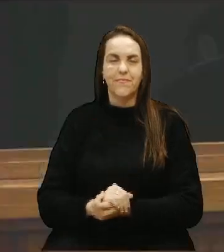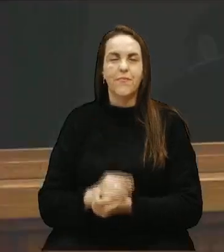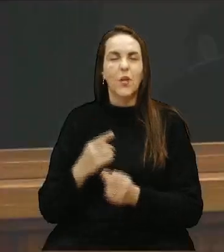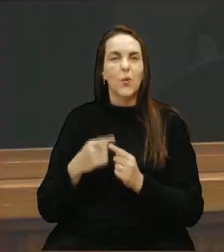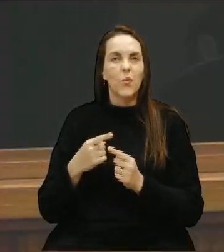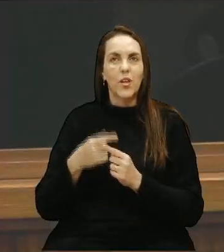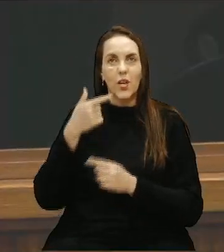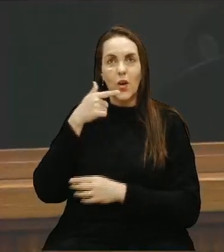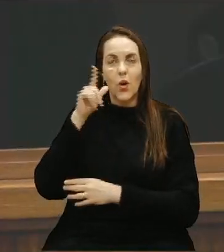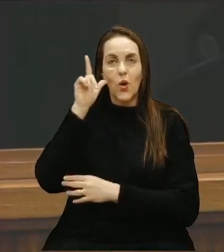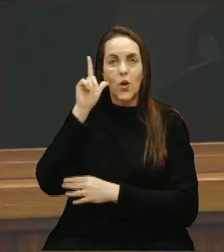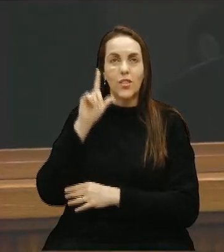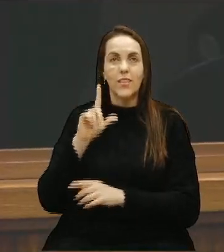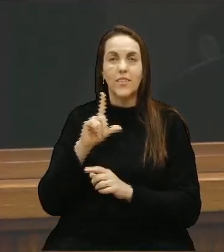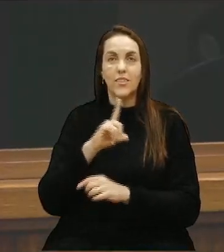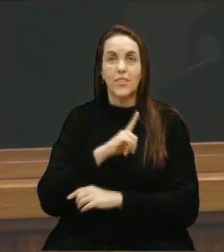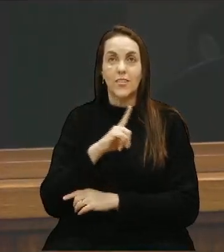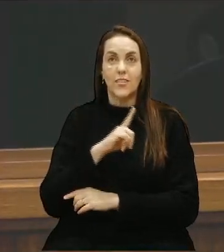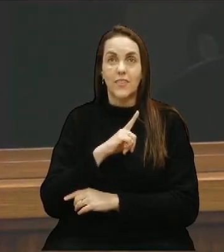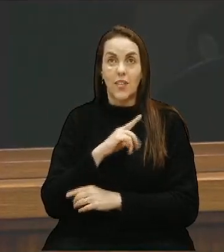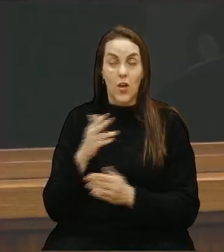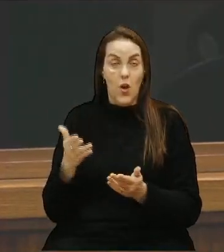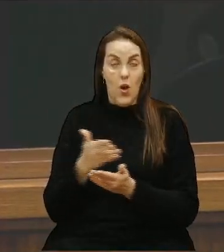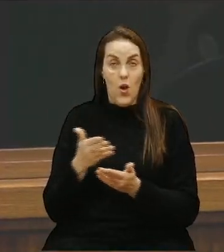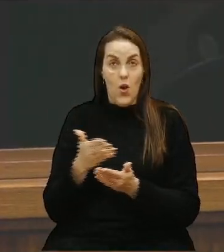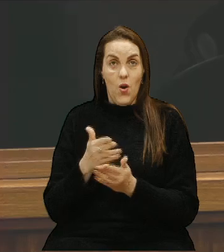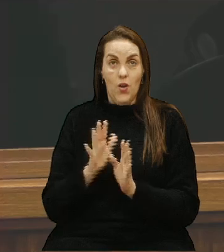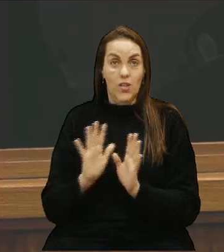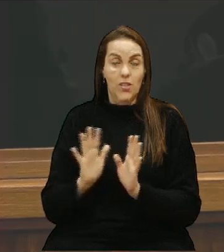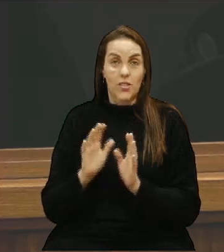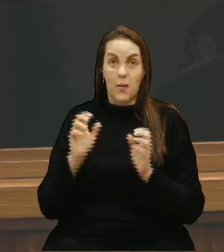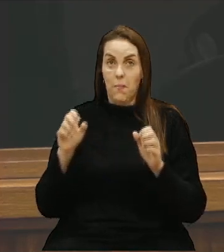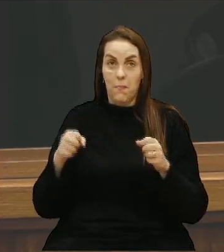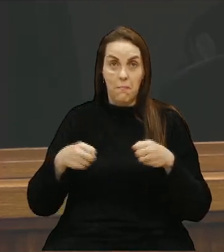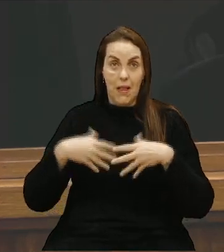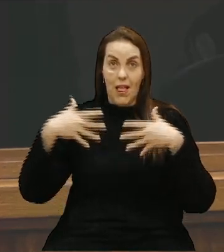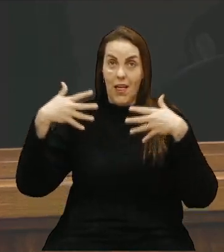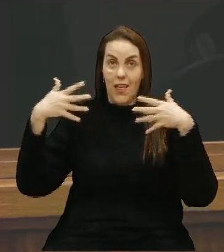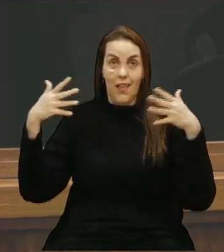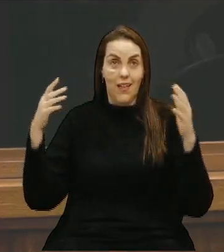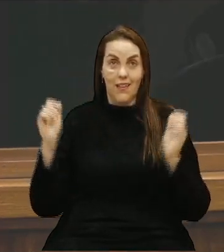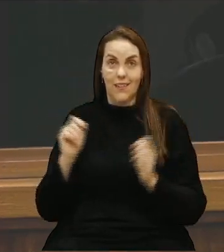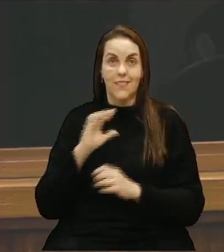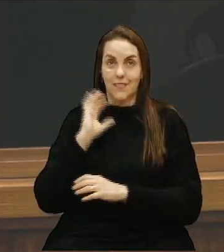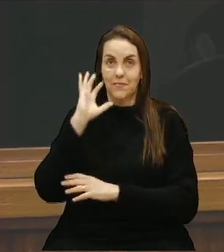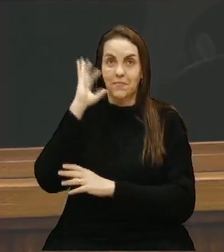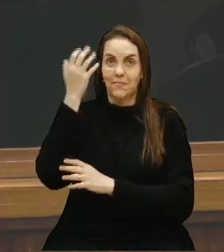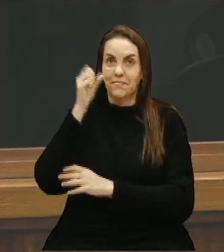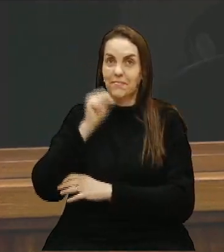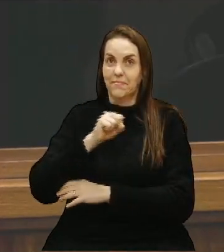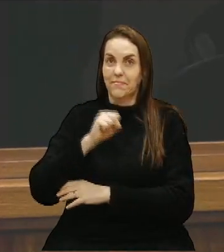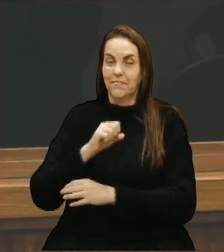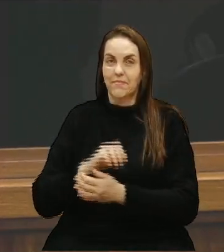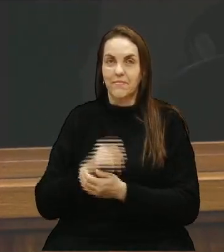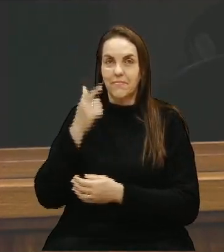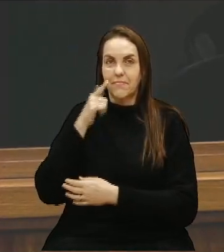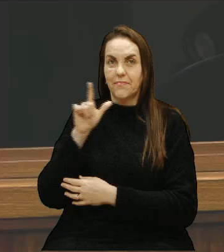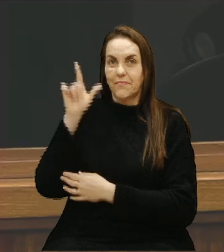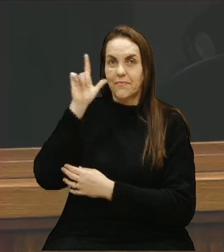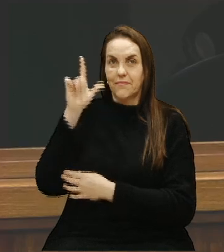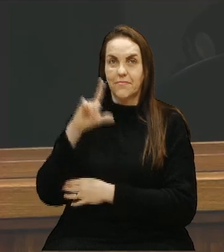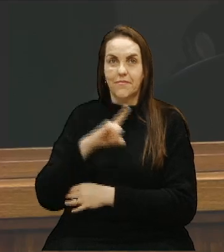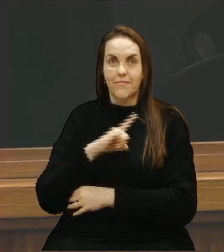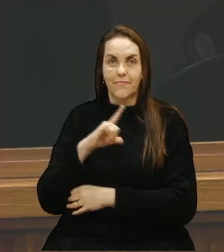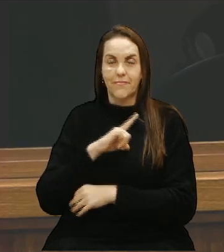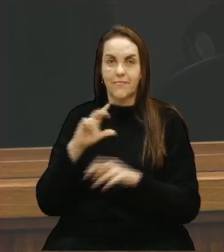nós tivemos, que hoje, né, enfim, milagre, né, mas tudo bem, milagres acontecem. Ontem nós tivemos